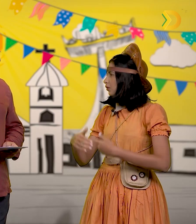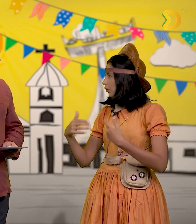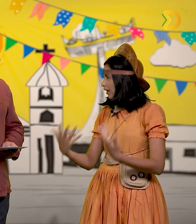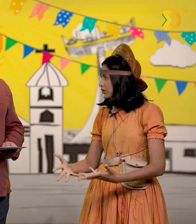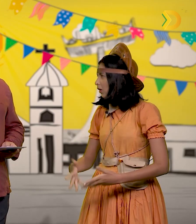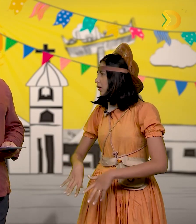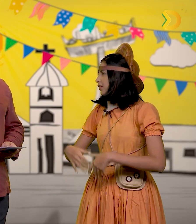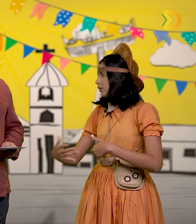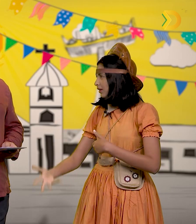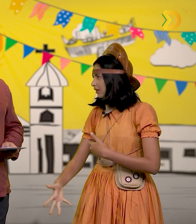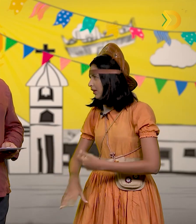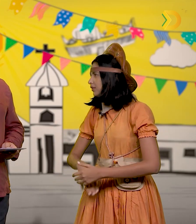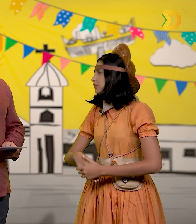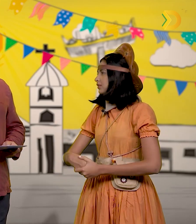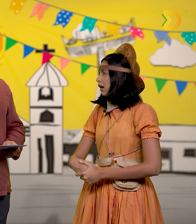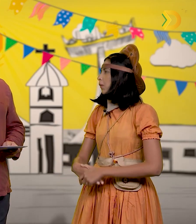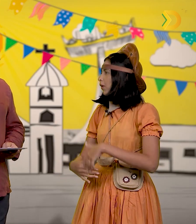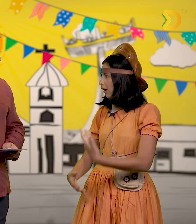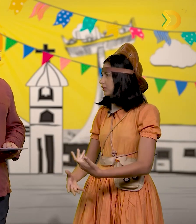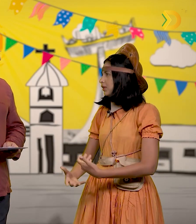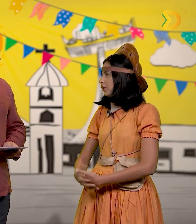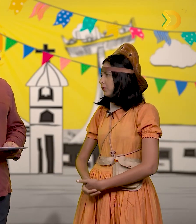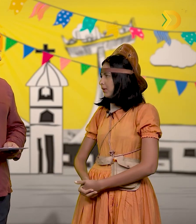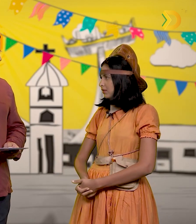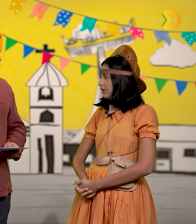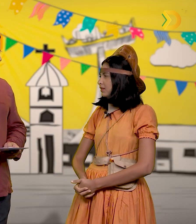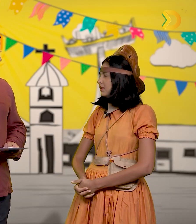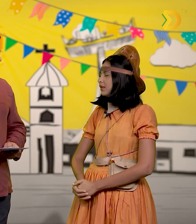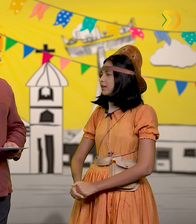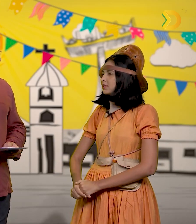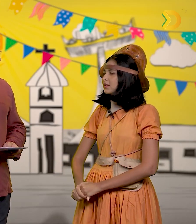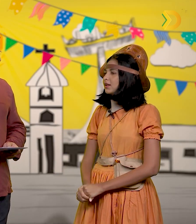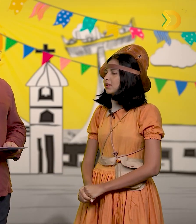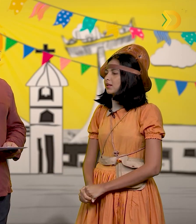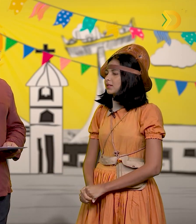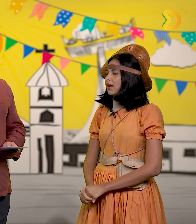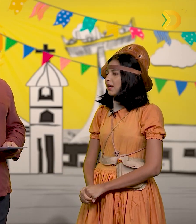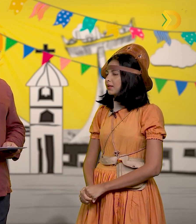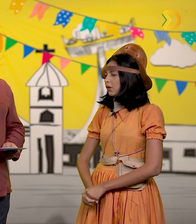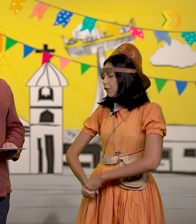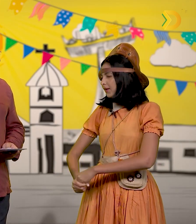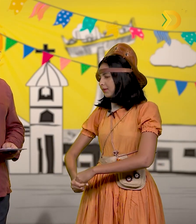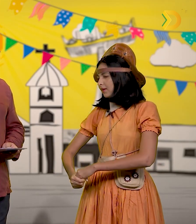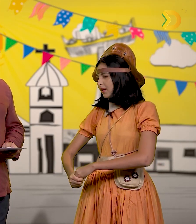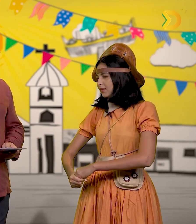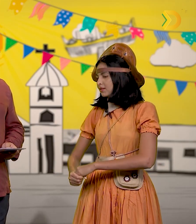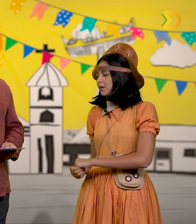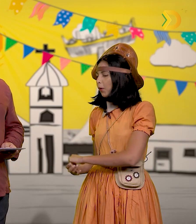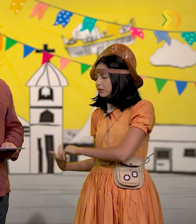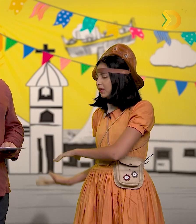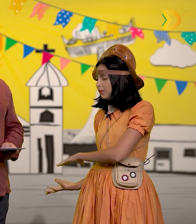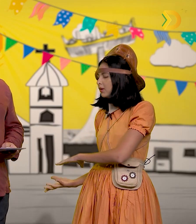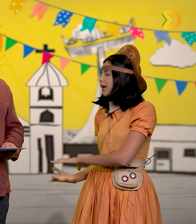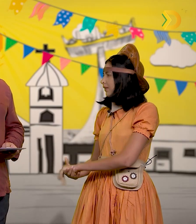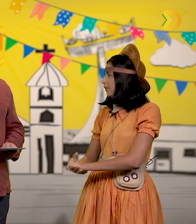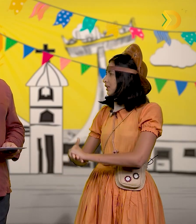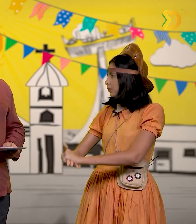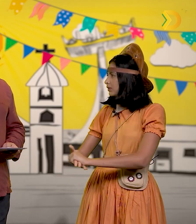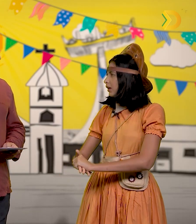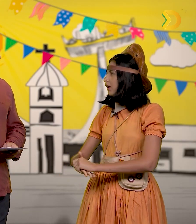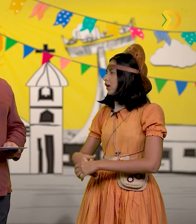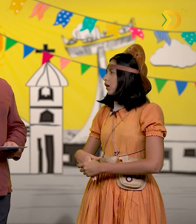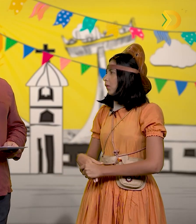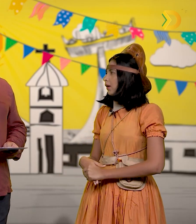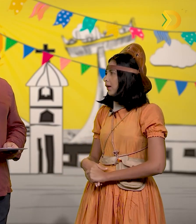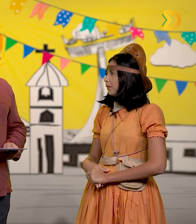costume de contar história, decorar texto e tal, por causa da minha formação em artes cênicas. E aí não foi em si por ser mulher, né, mas